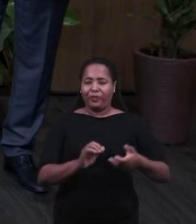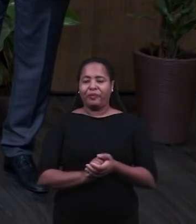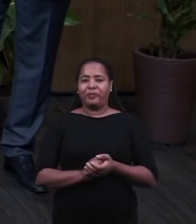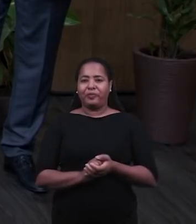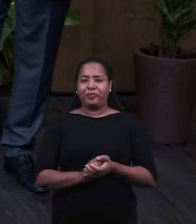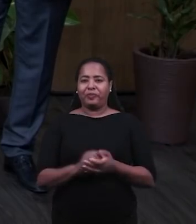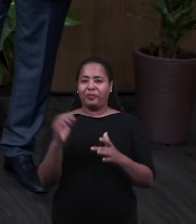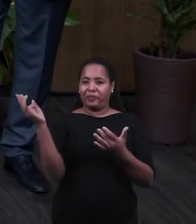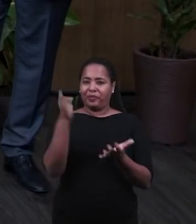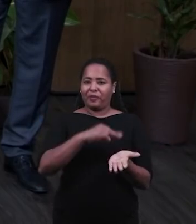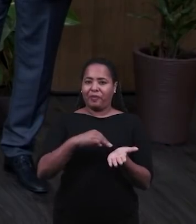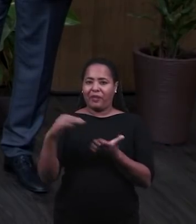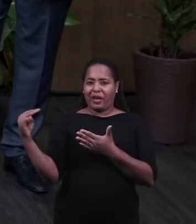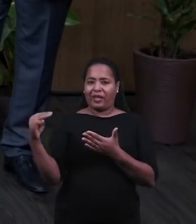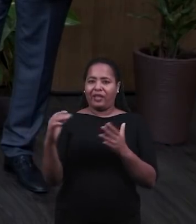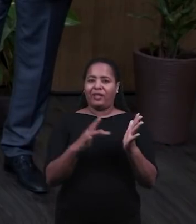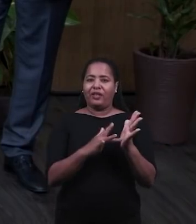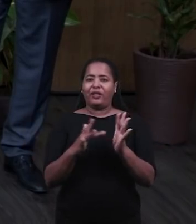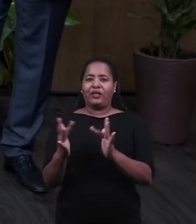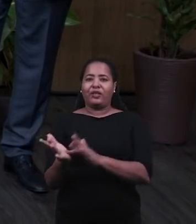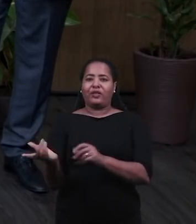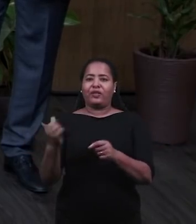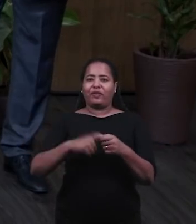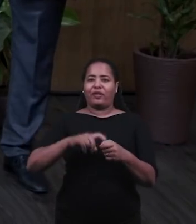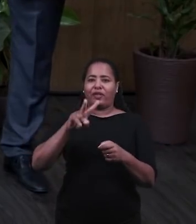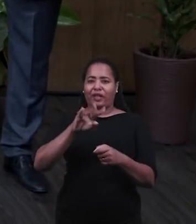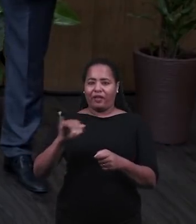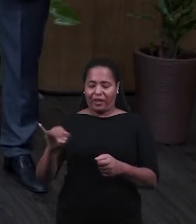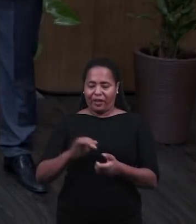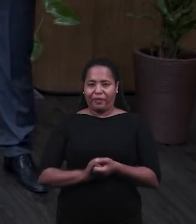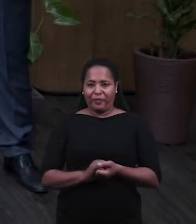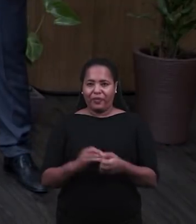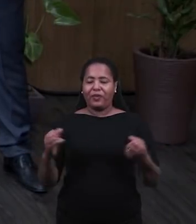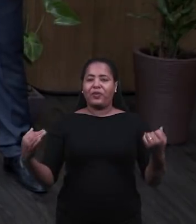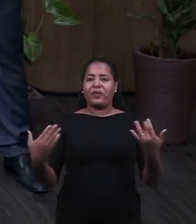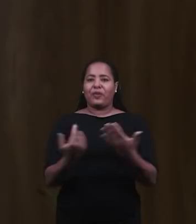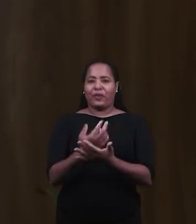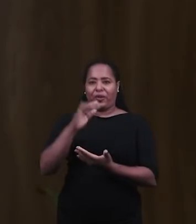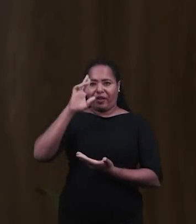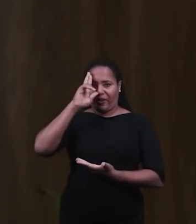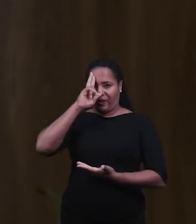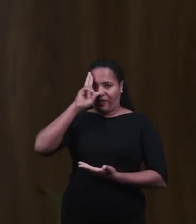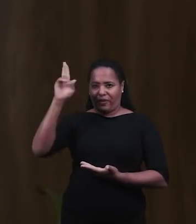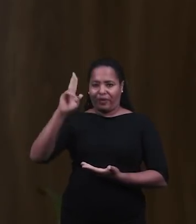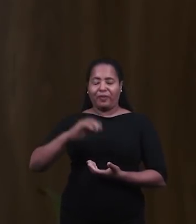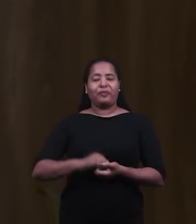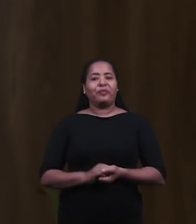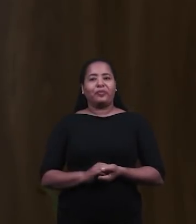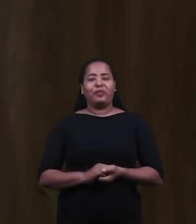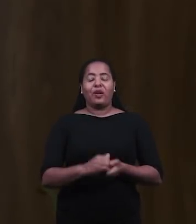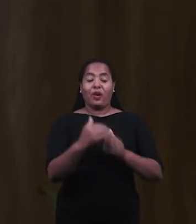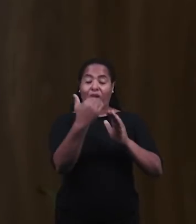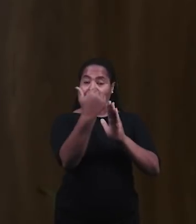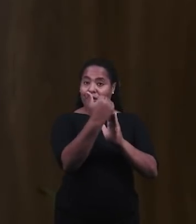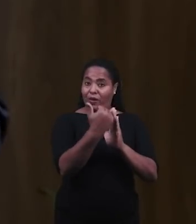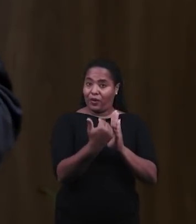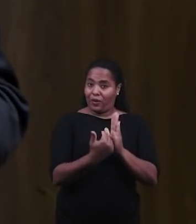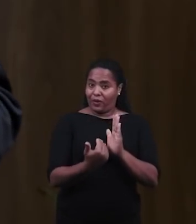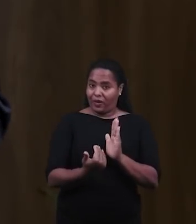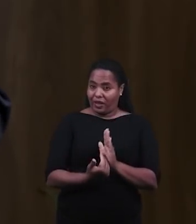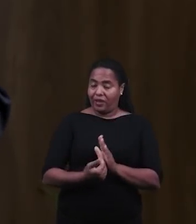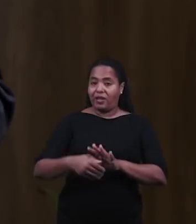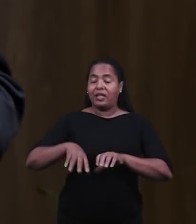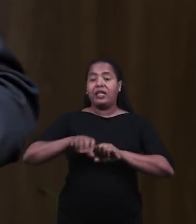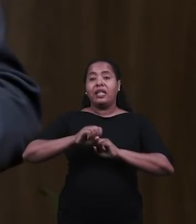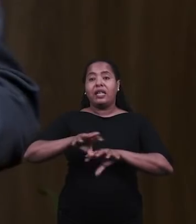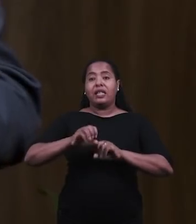Maranata, o Senhor Jesus vem. Glórias ao Senhor. Este quadro Lições do